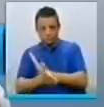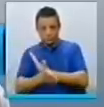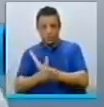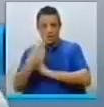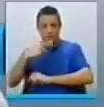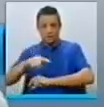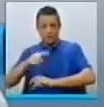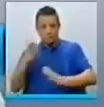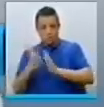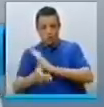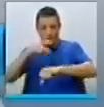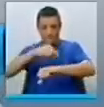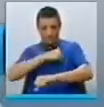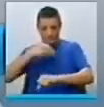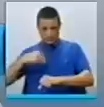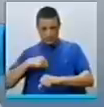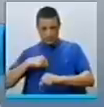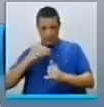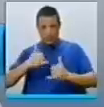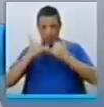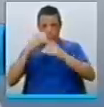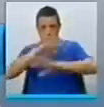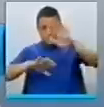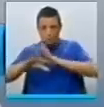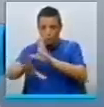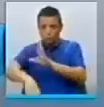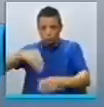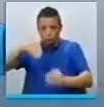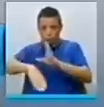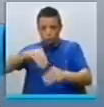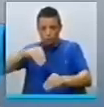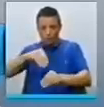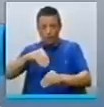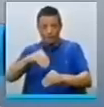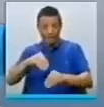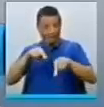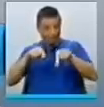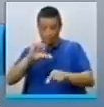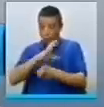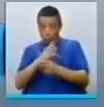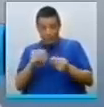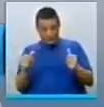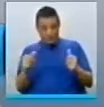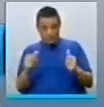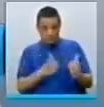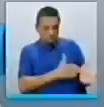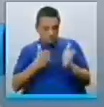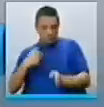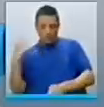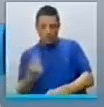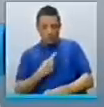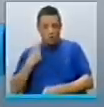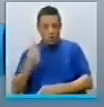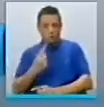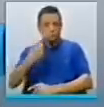suficiente para poder entrar em medicina e depois era feito por sorteio quando me dizes esse o aspecto da qualidade nós